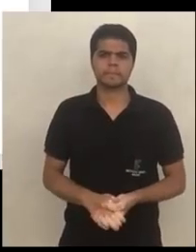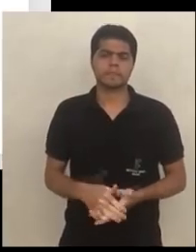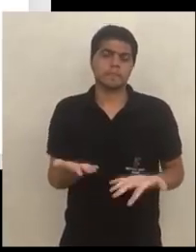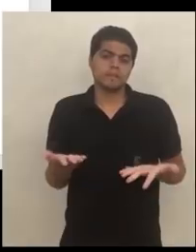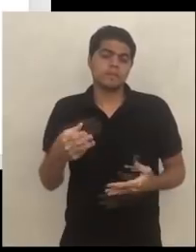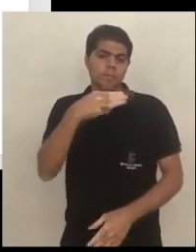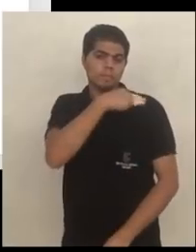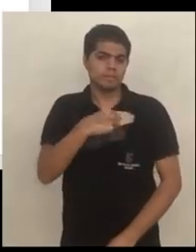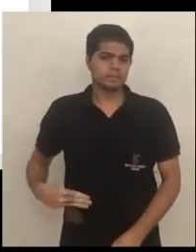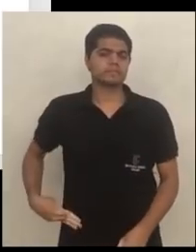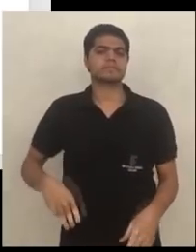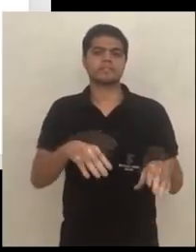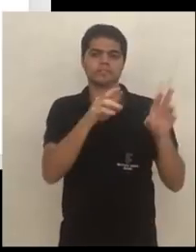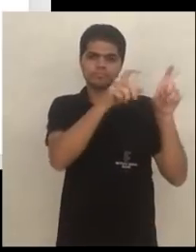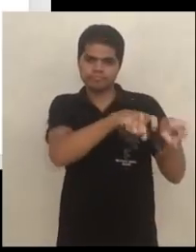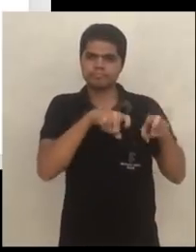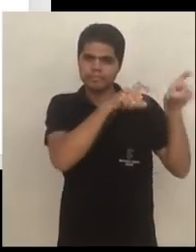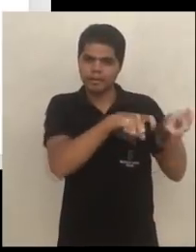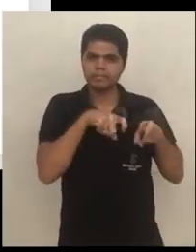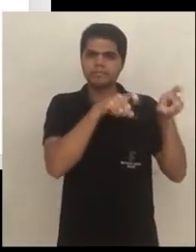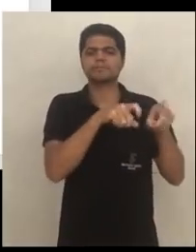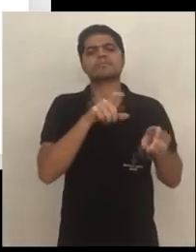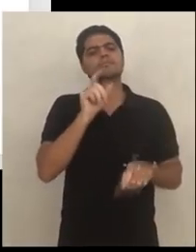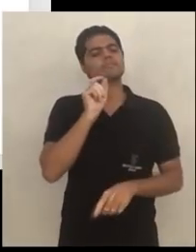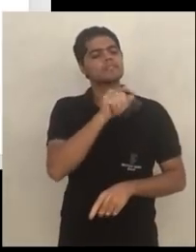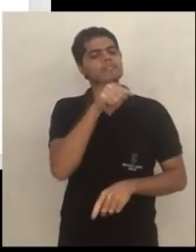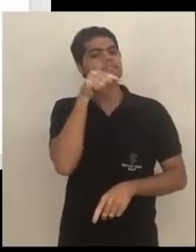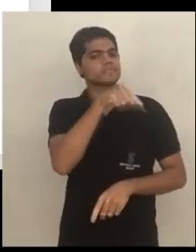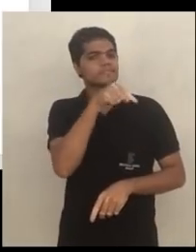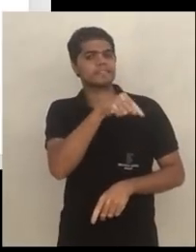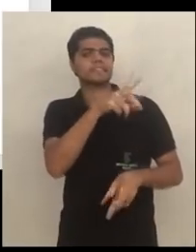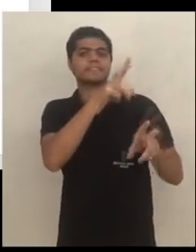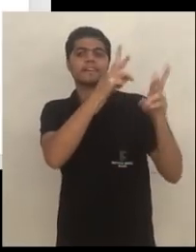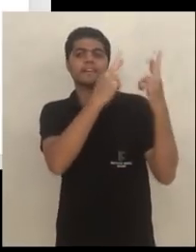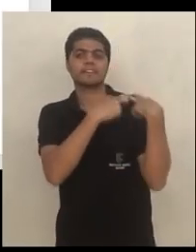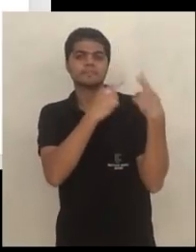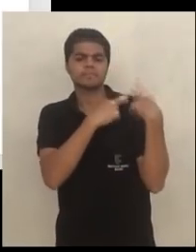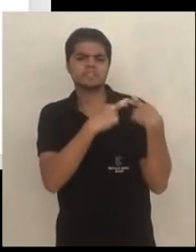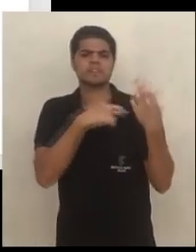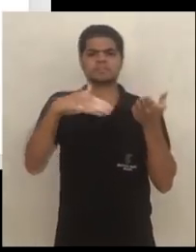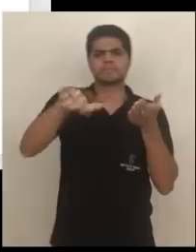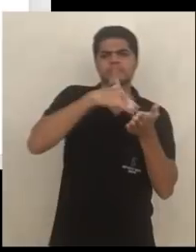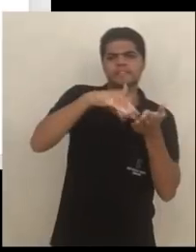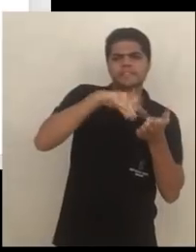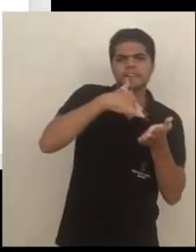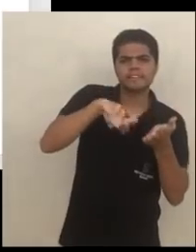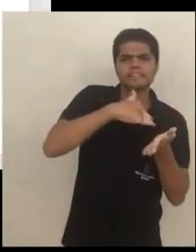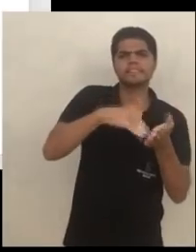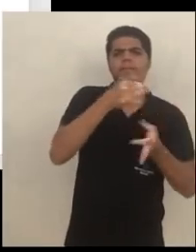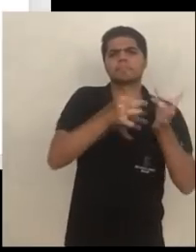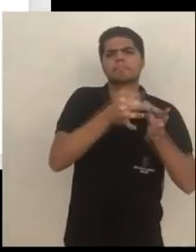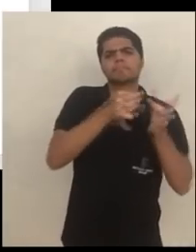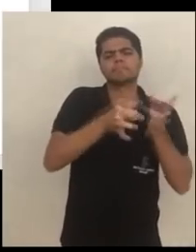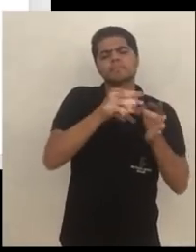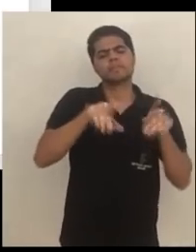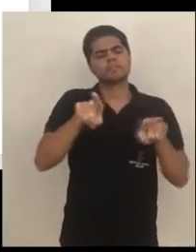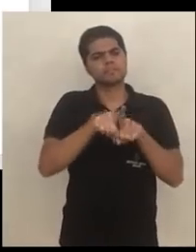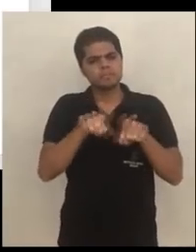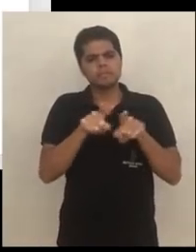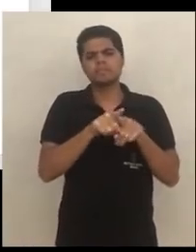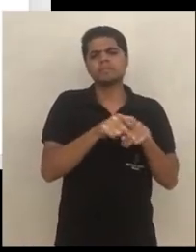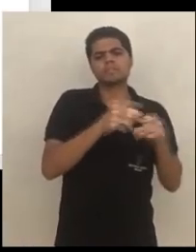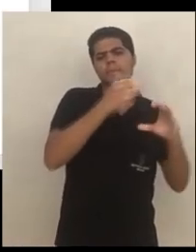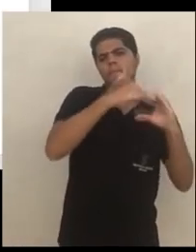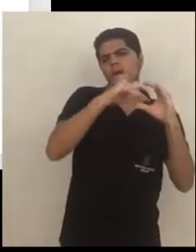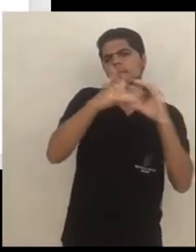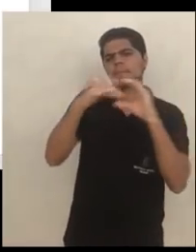o Ministério da Agricultura, ele fica responsável pela Secretaria Executiva, para dar todos os encaminhamentos das reuniões